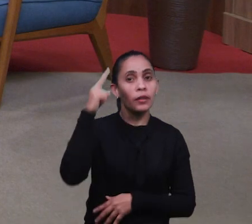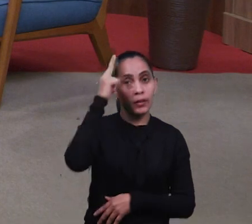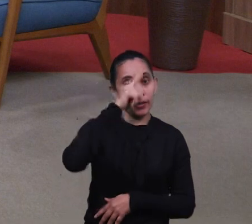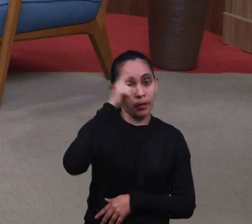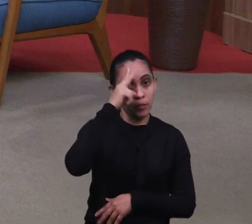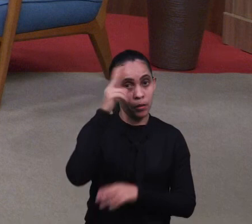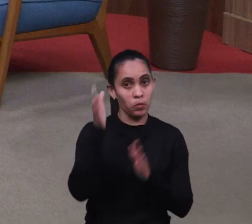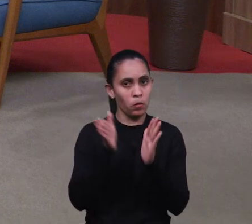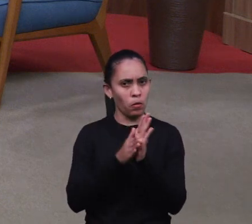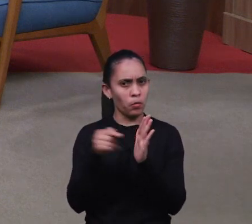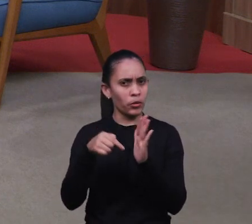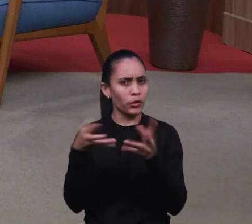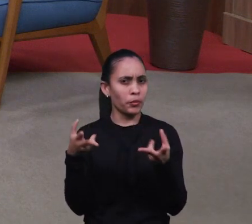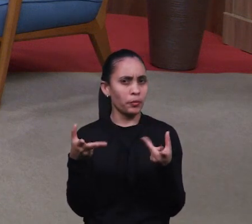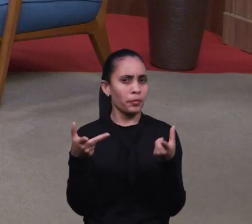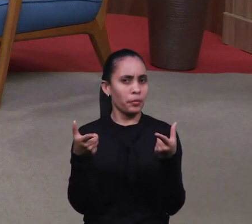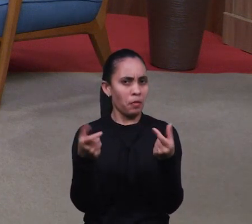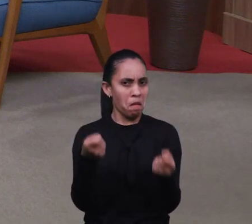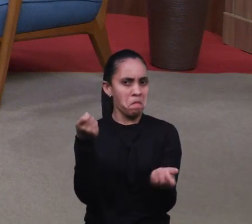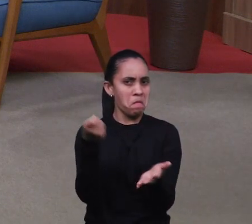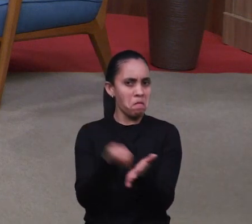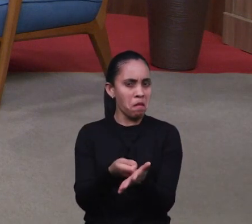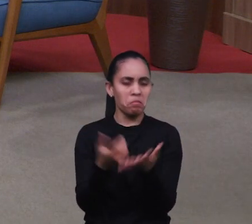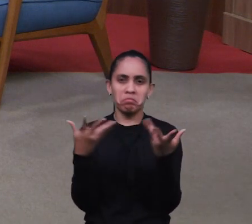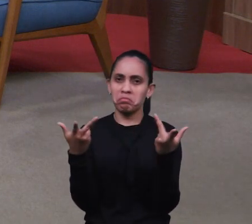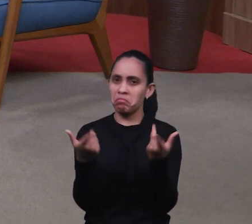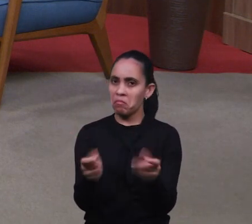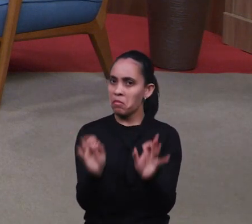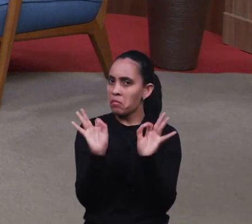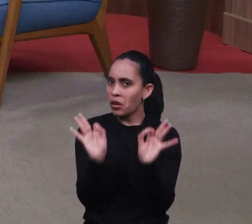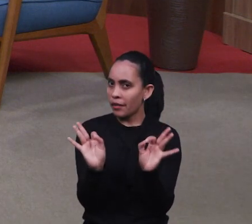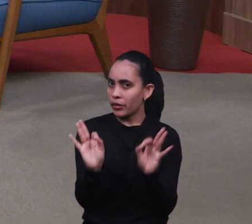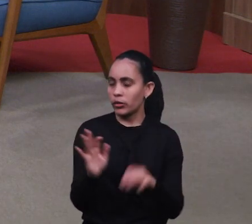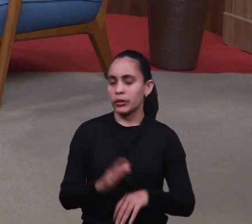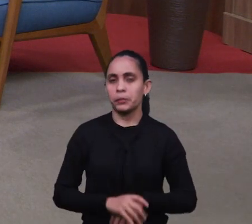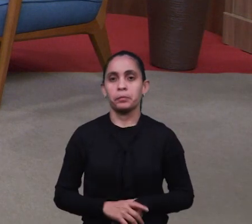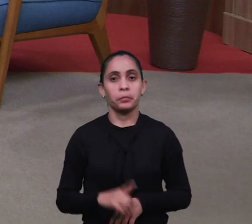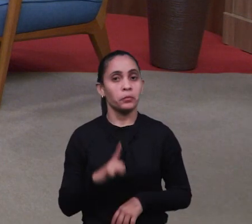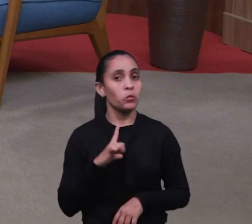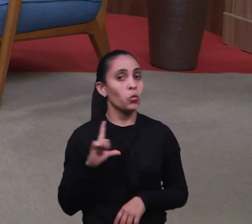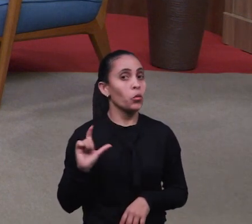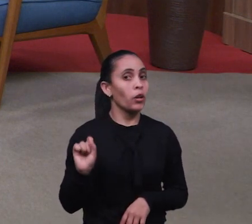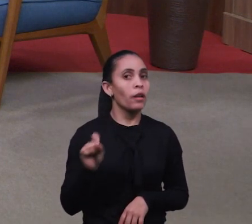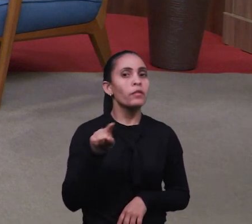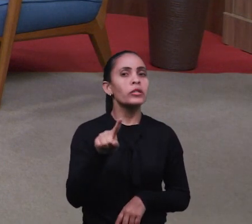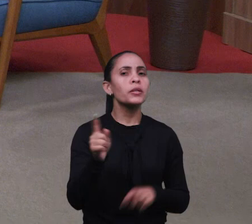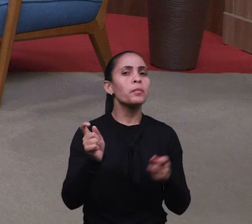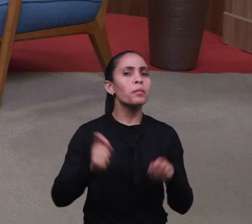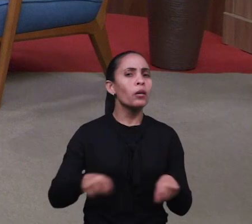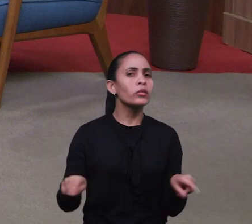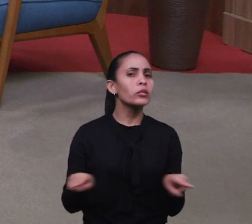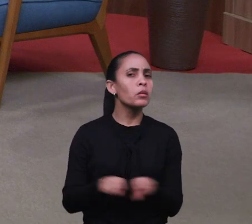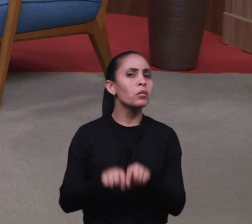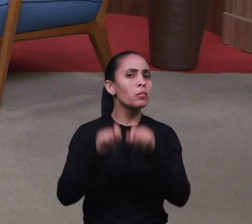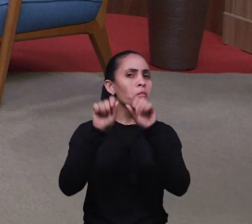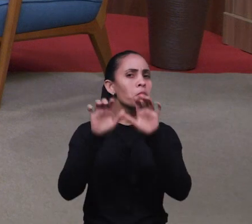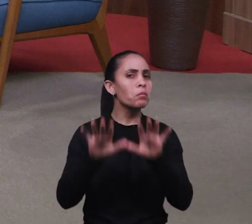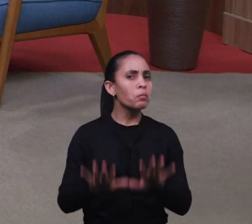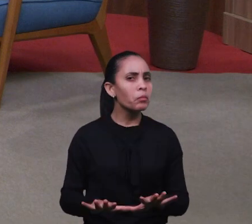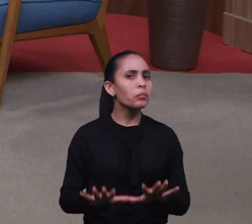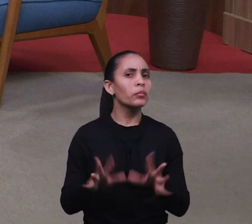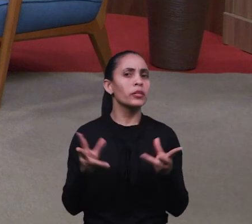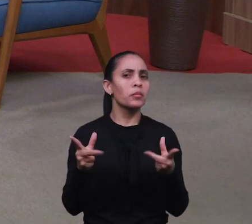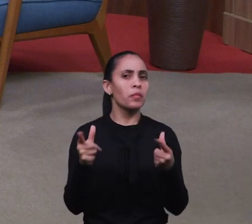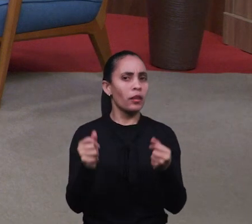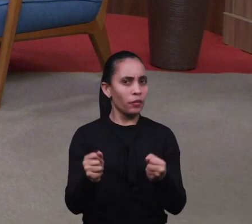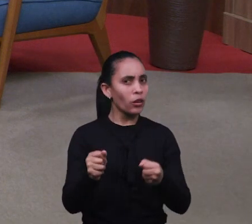Em todas as edições desse programa, nós sempre lembramos de um projeto maravilhoso e que tem resultados cada vez mais notáveis. E